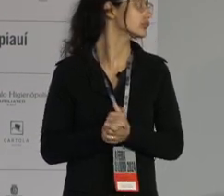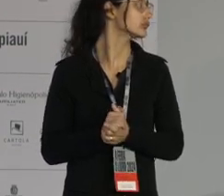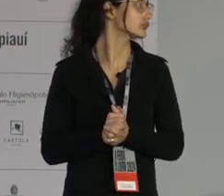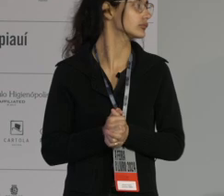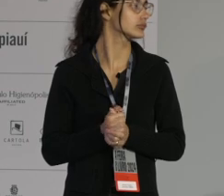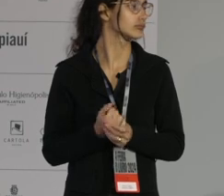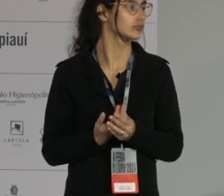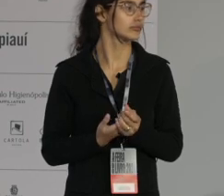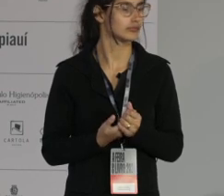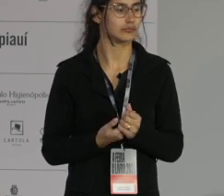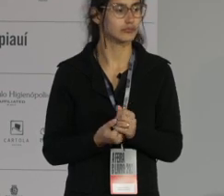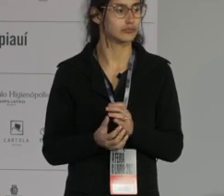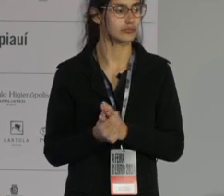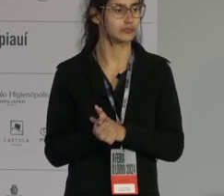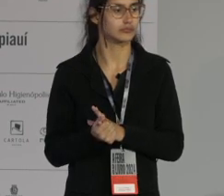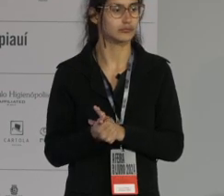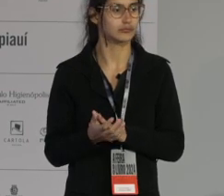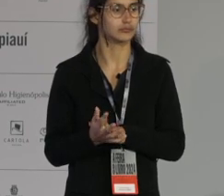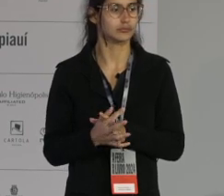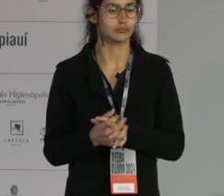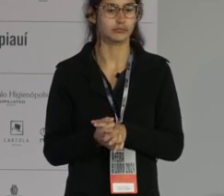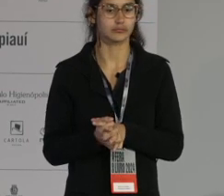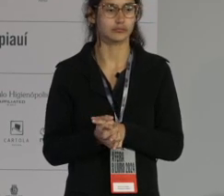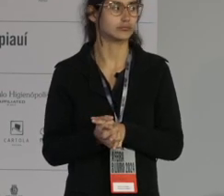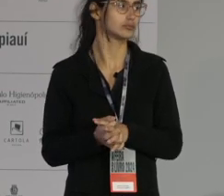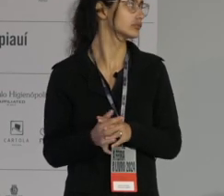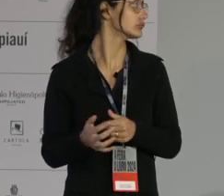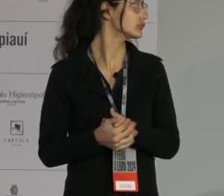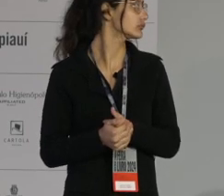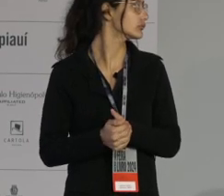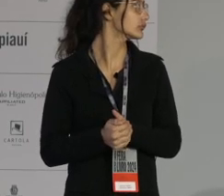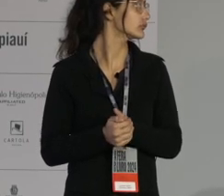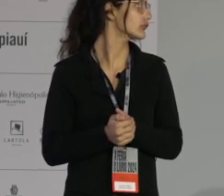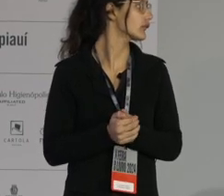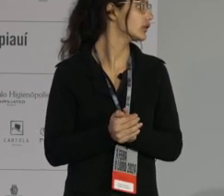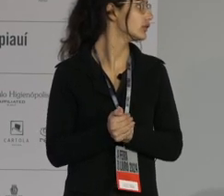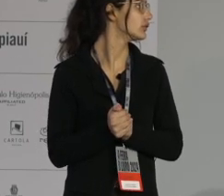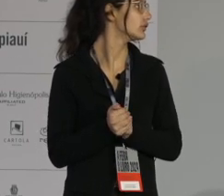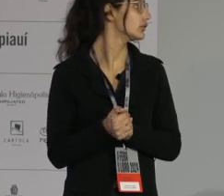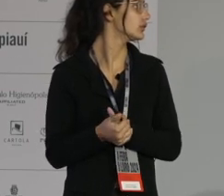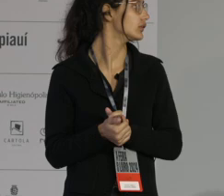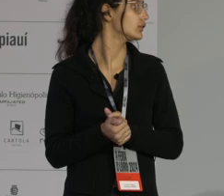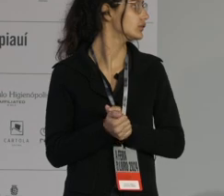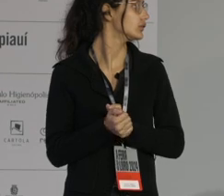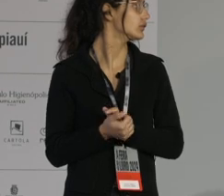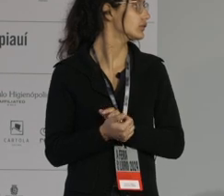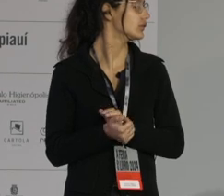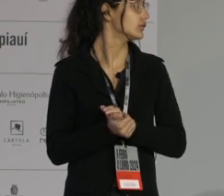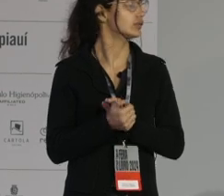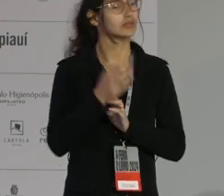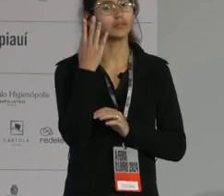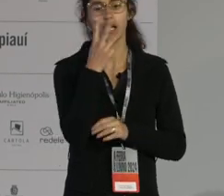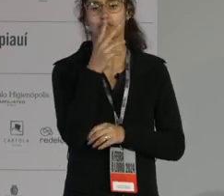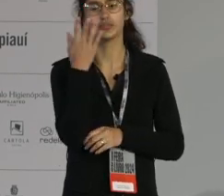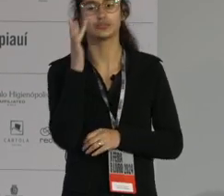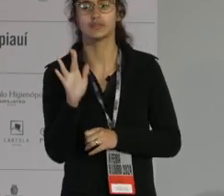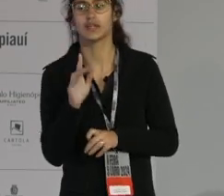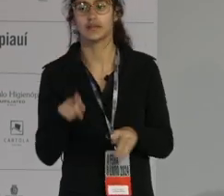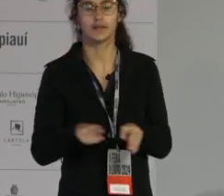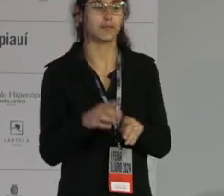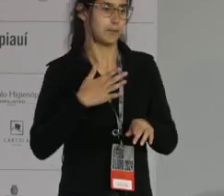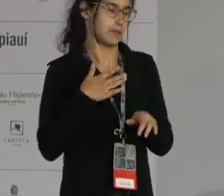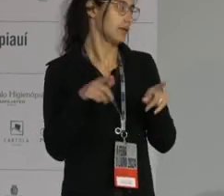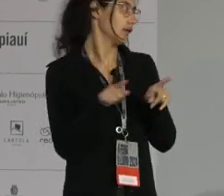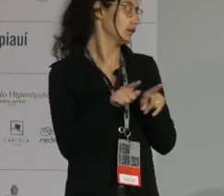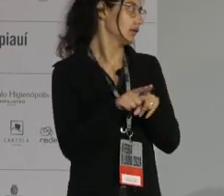Não sei, essa coisa dos temas obscuros, eu não sei nem dizer, acho que eu não sei, é obscuro para mim também um